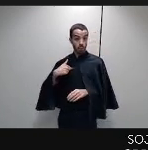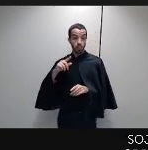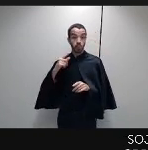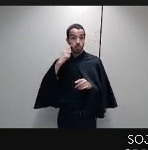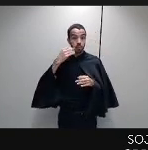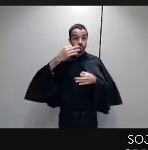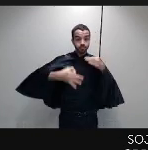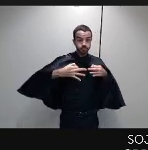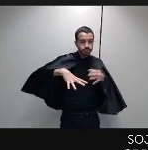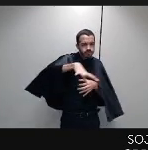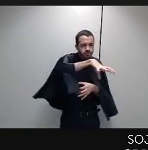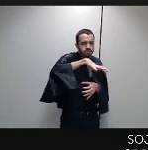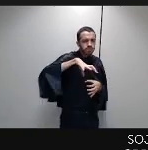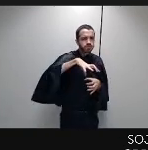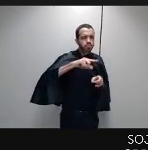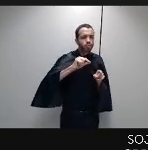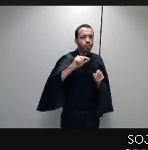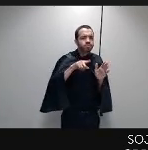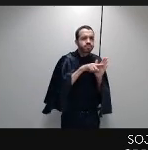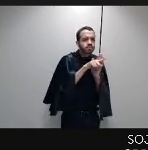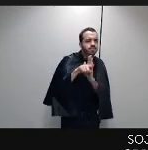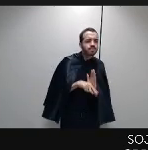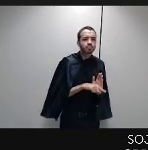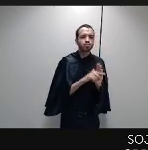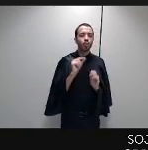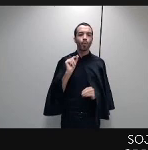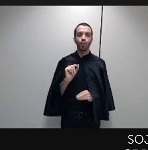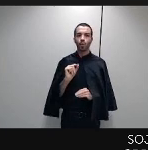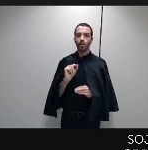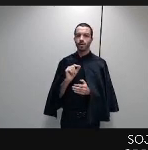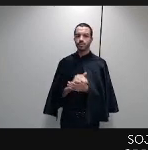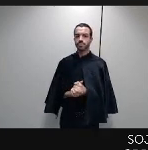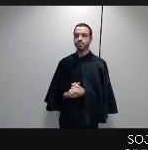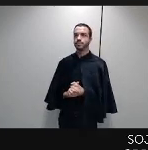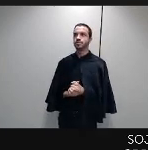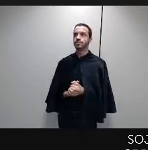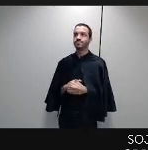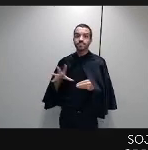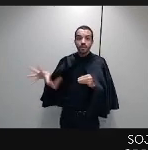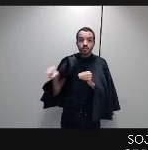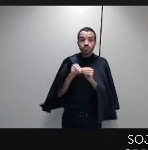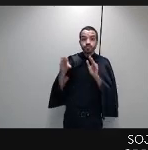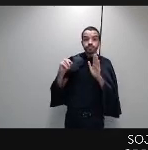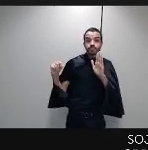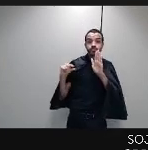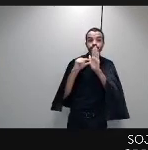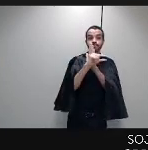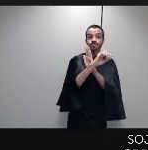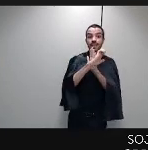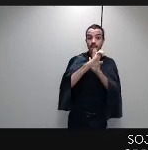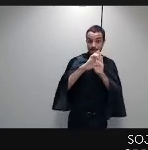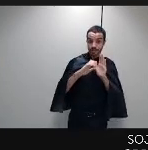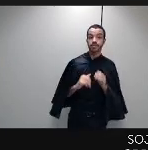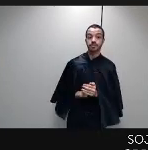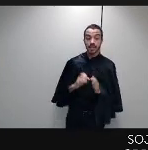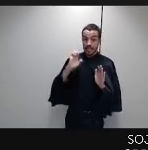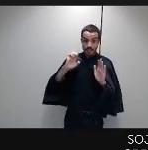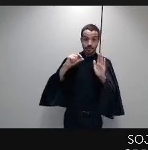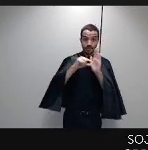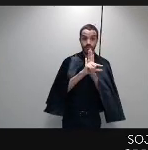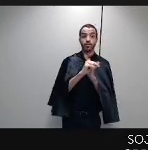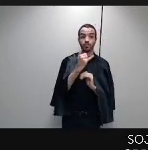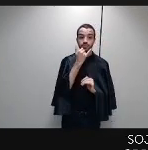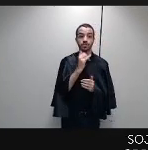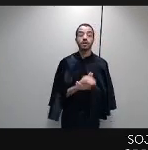Estou trazendo aqui ementas de acordo com a pessoa está emoldurada no segundo